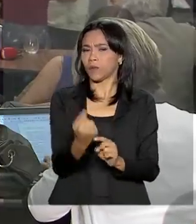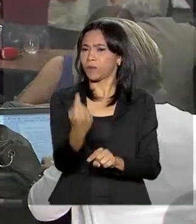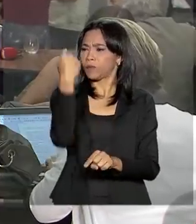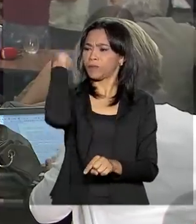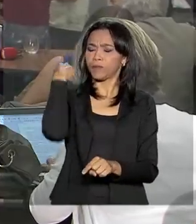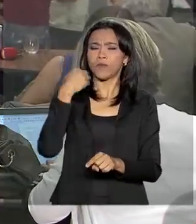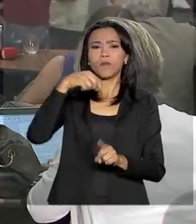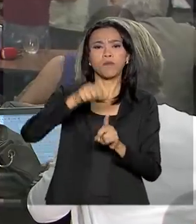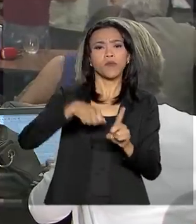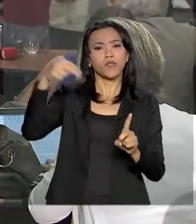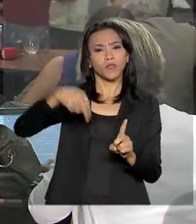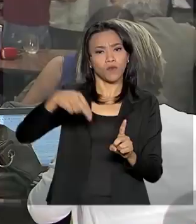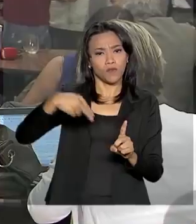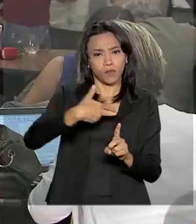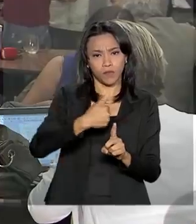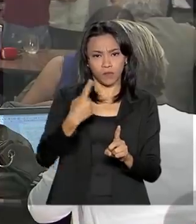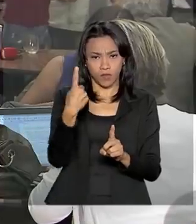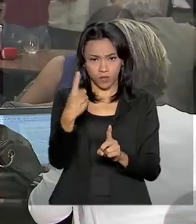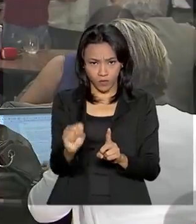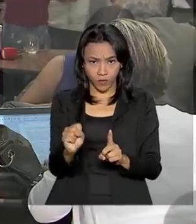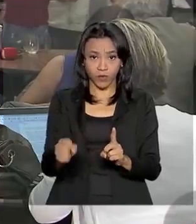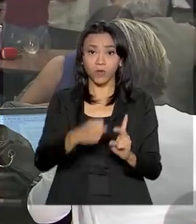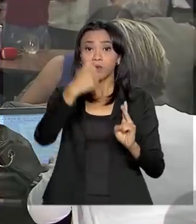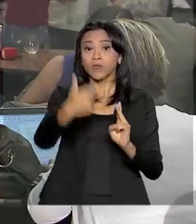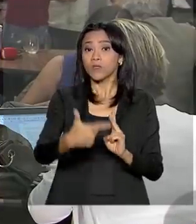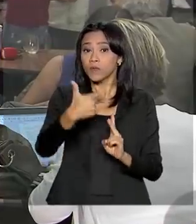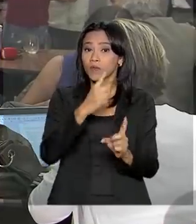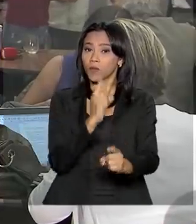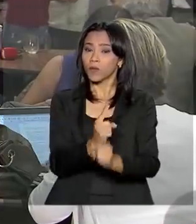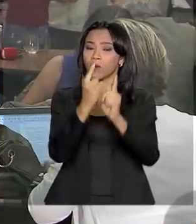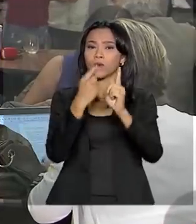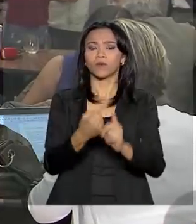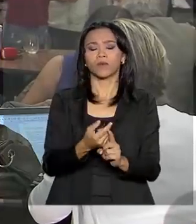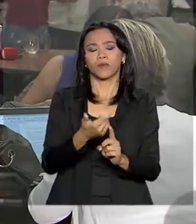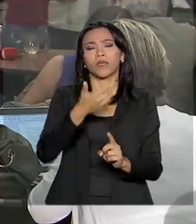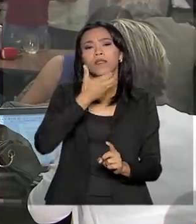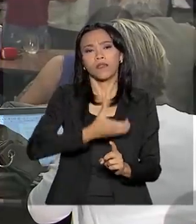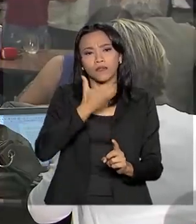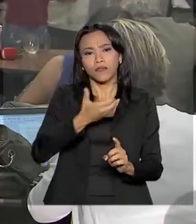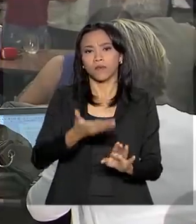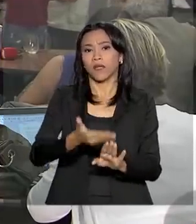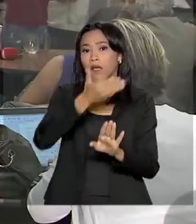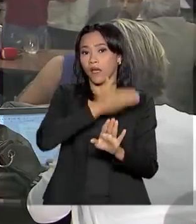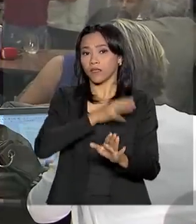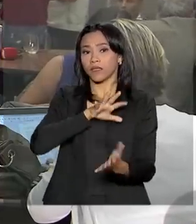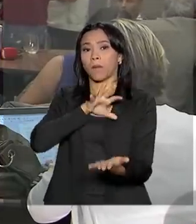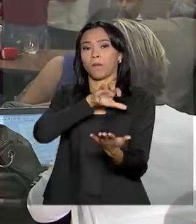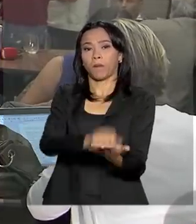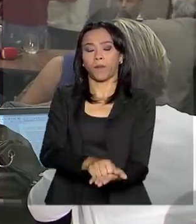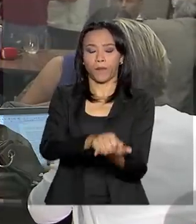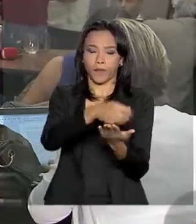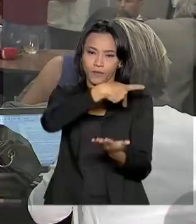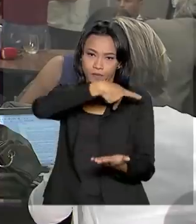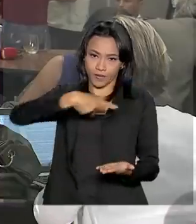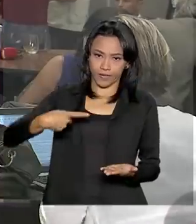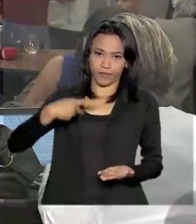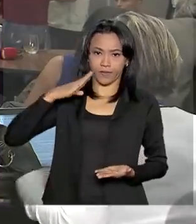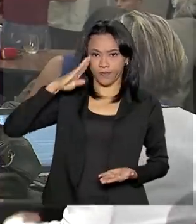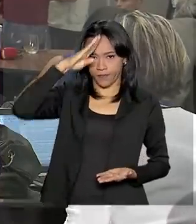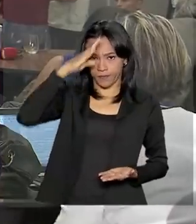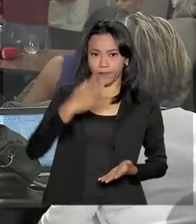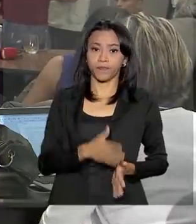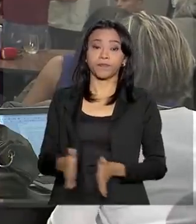em novembro de 2018 e o segundo em dezembro, antes da posse. Nas reuniões anteriores, o